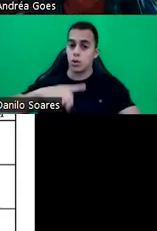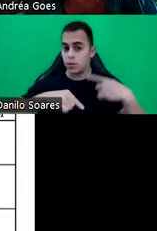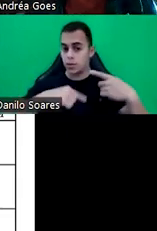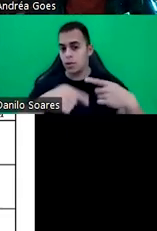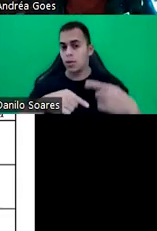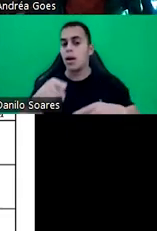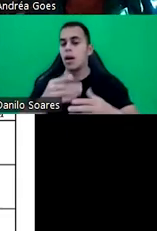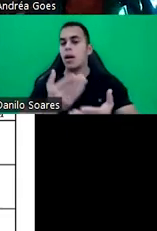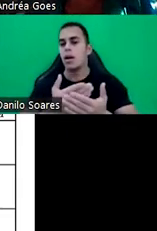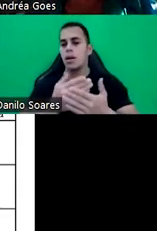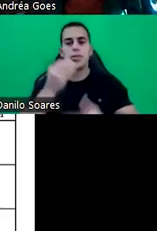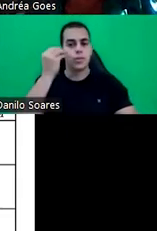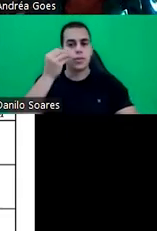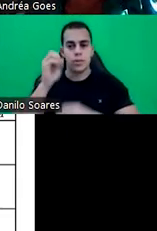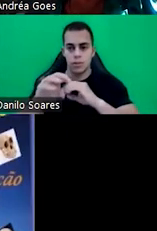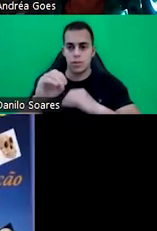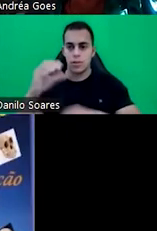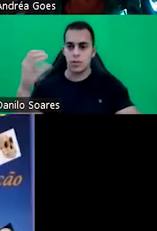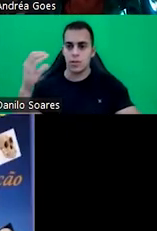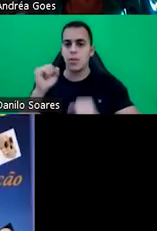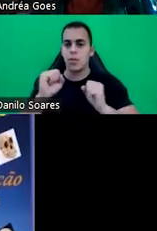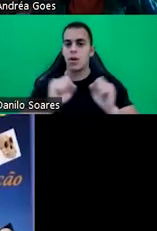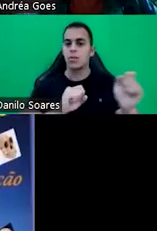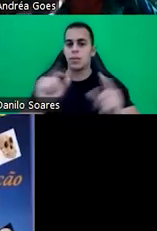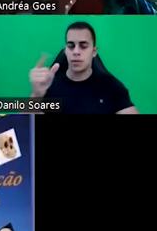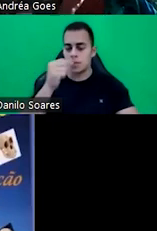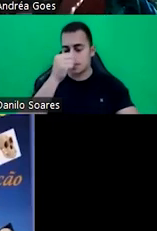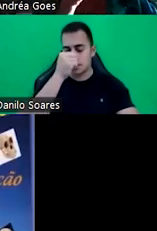de ensino de ciências. Pode passar, por favor?